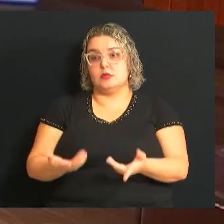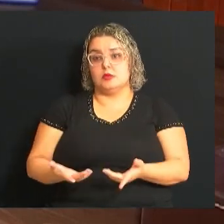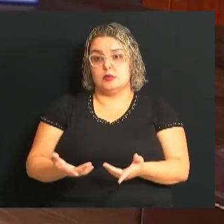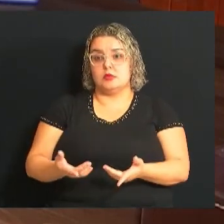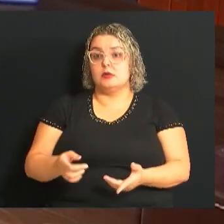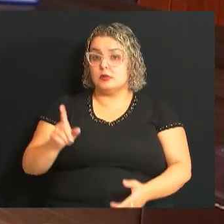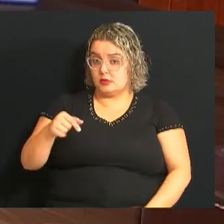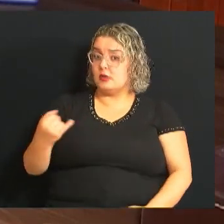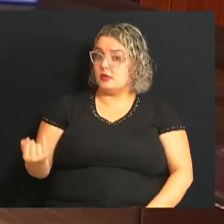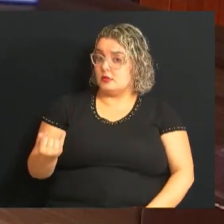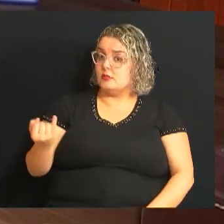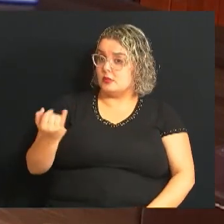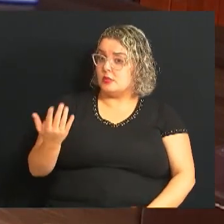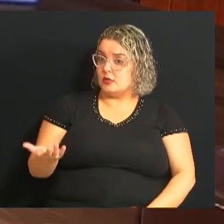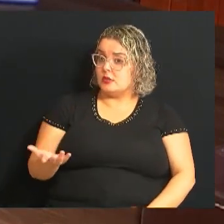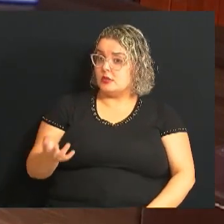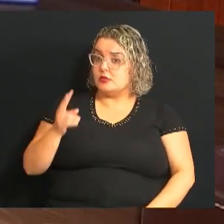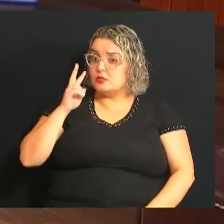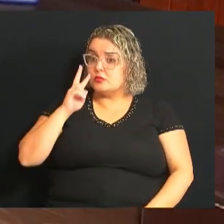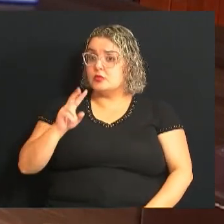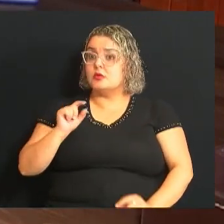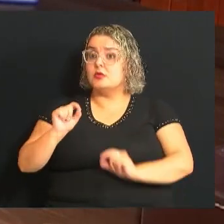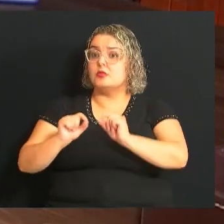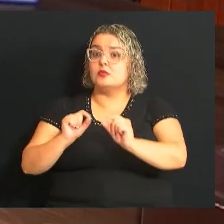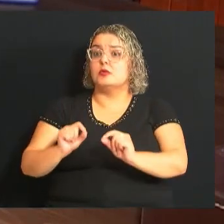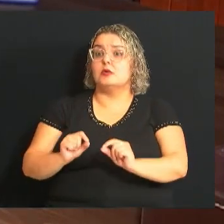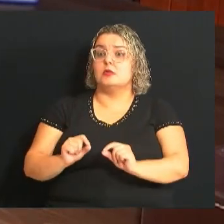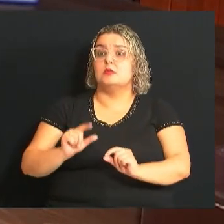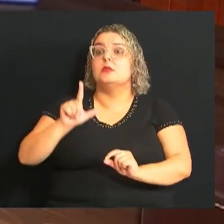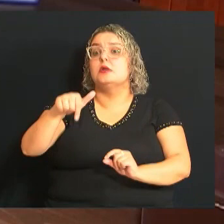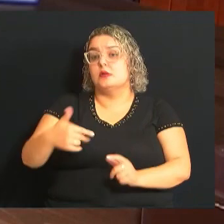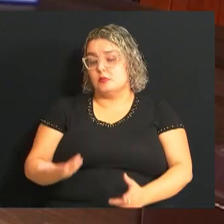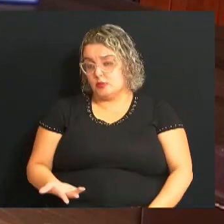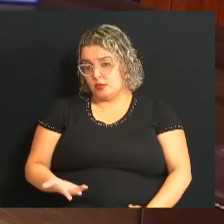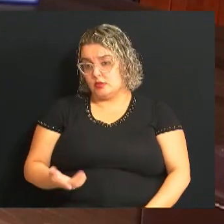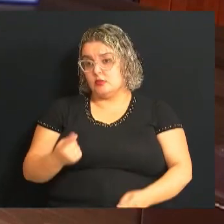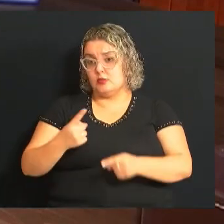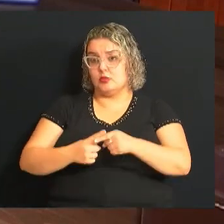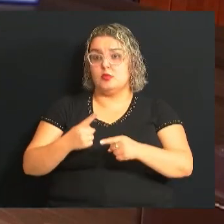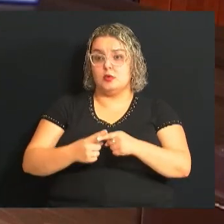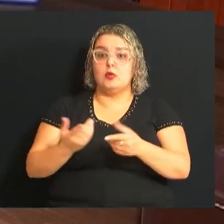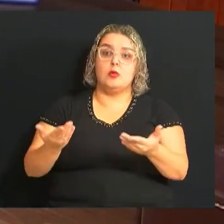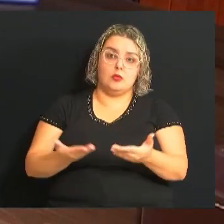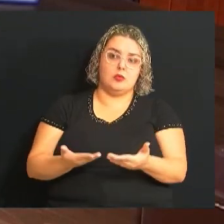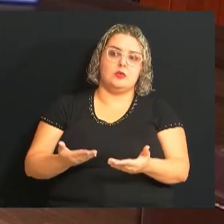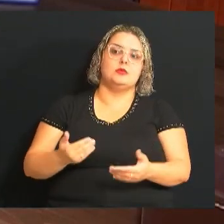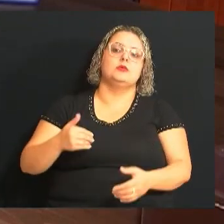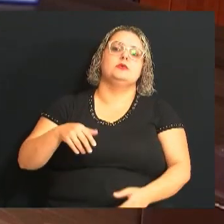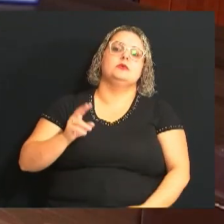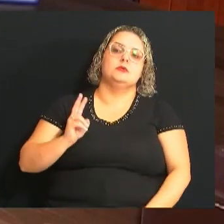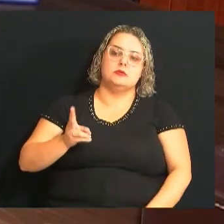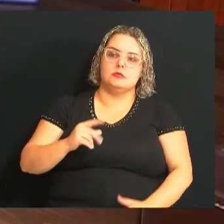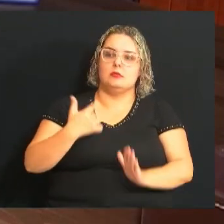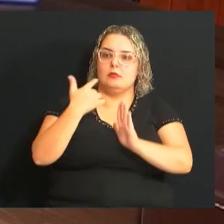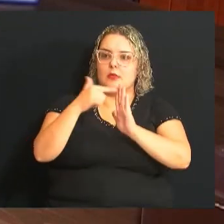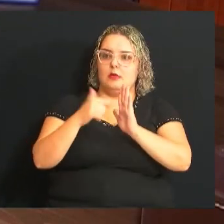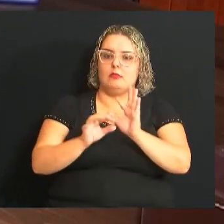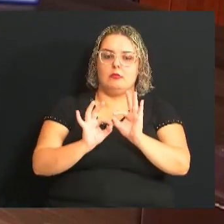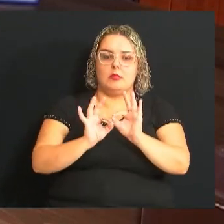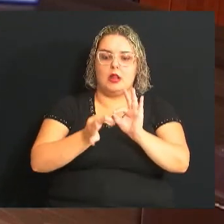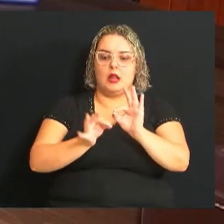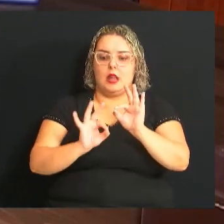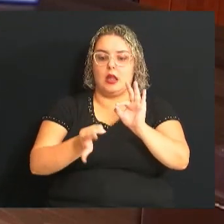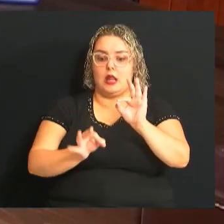bem interessante de ver o que pode deixar para depois, né? Porque geralmente, hoje cada vez as listas de escola estão